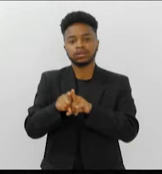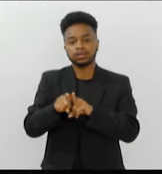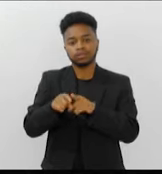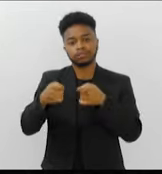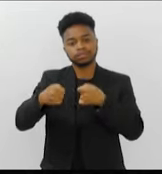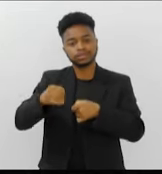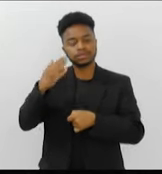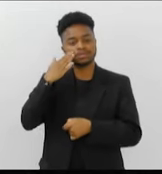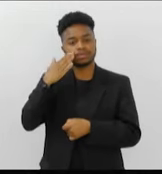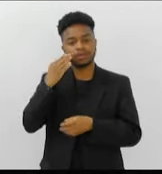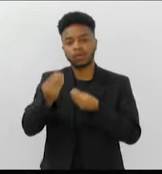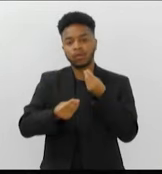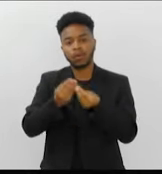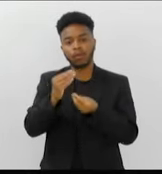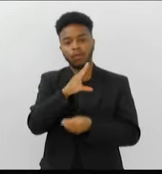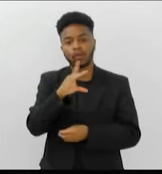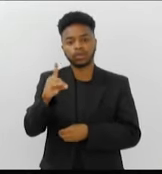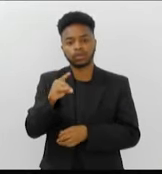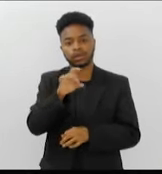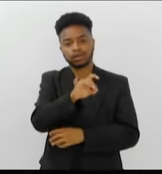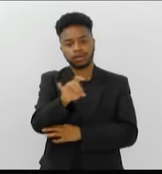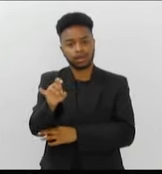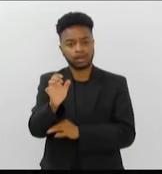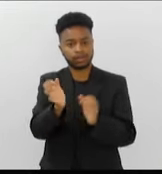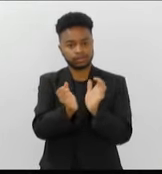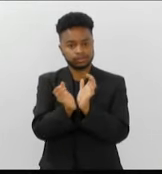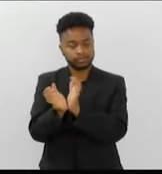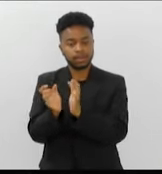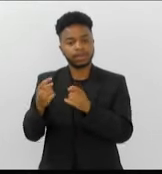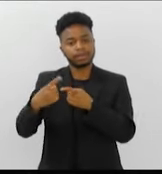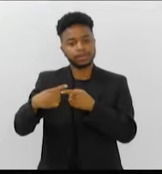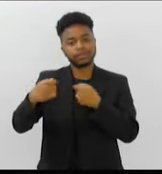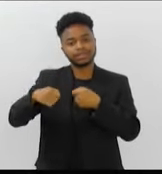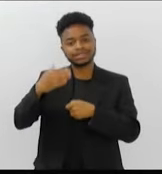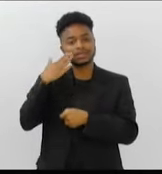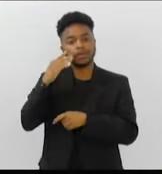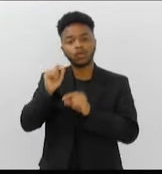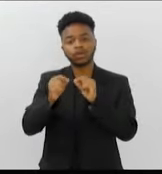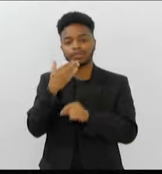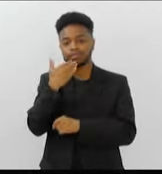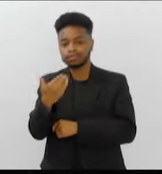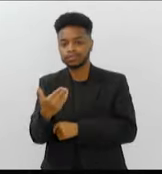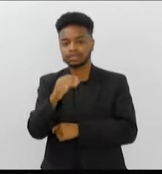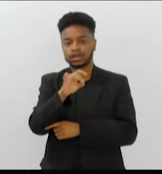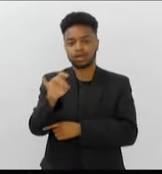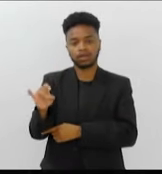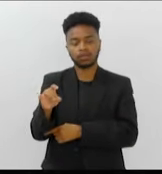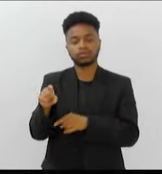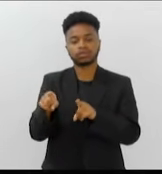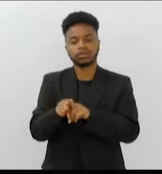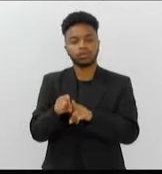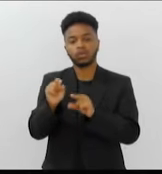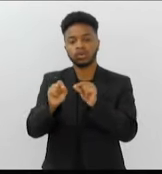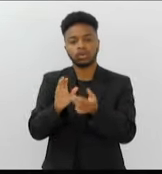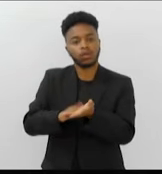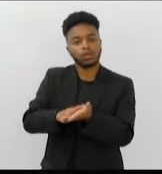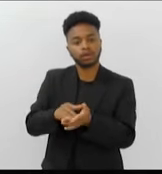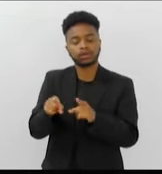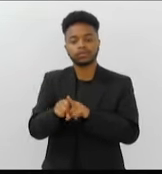saibam coordená-las, saibam o que cobrar, o que pedir e agir